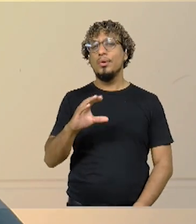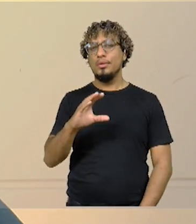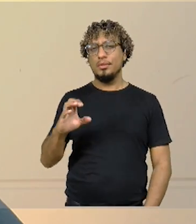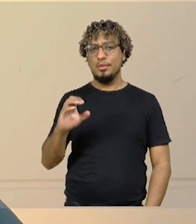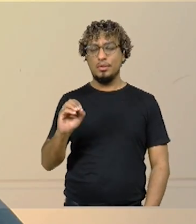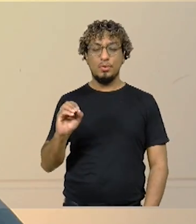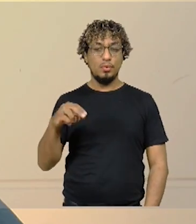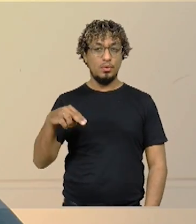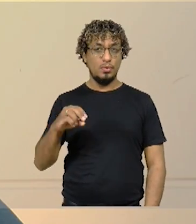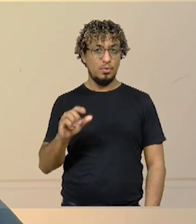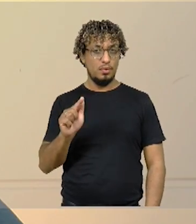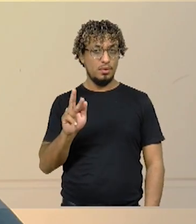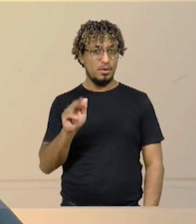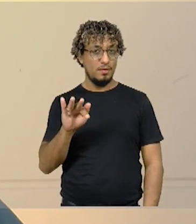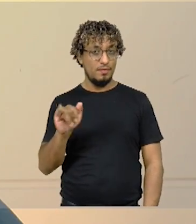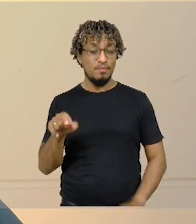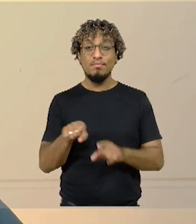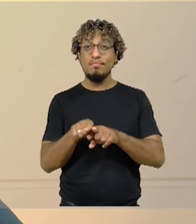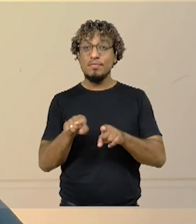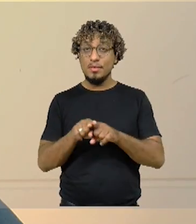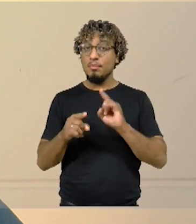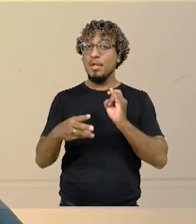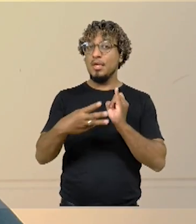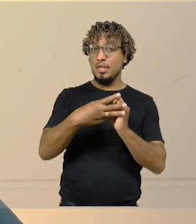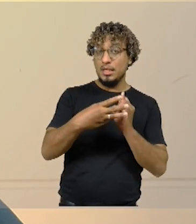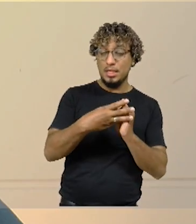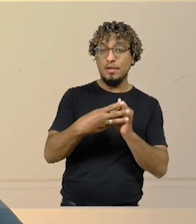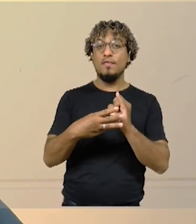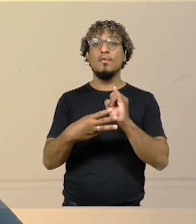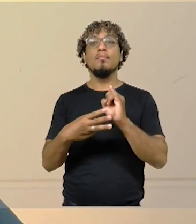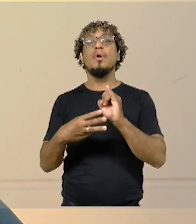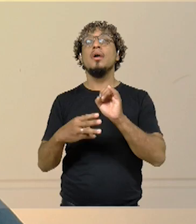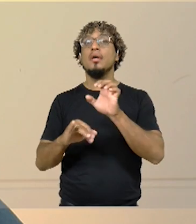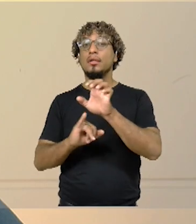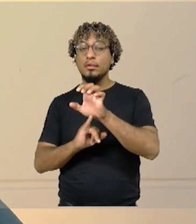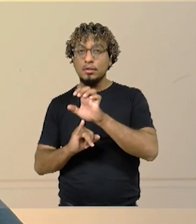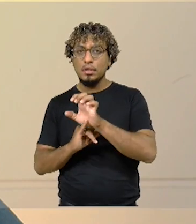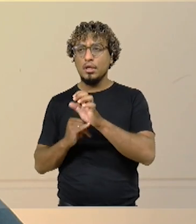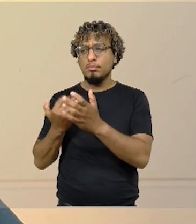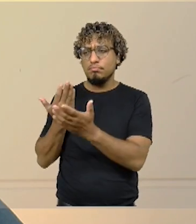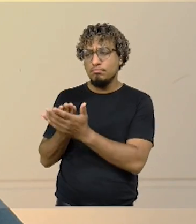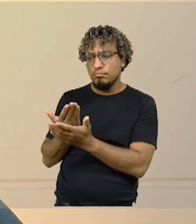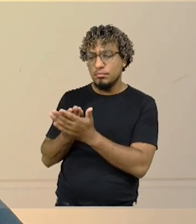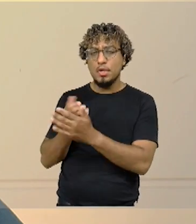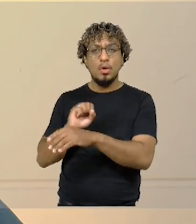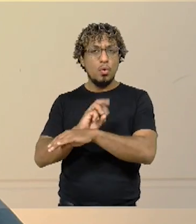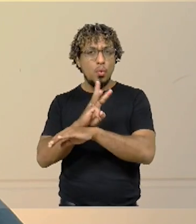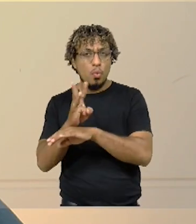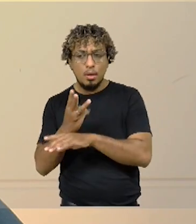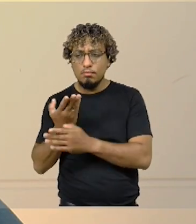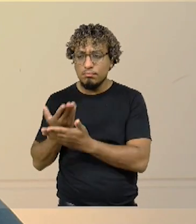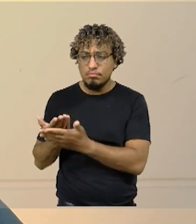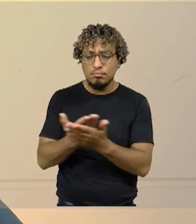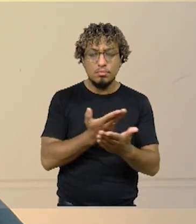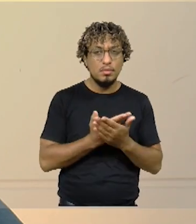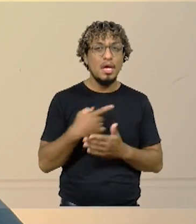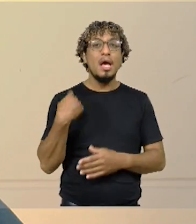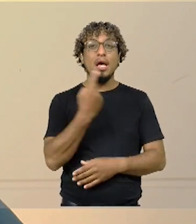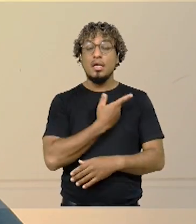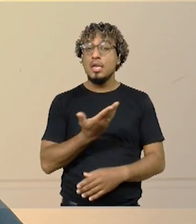transformar em zona industrial. O próximo tema é turismo. Como é que o senhor pretende desenvolver uma política de promoção